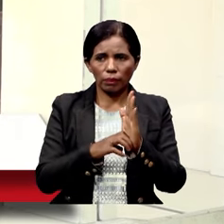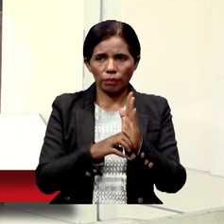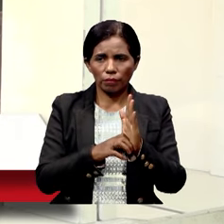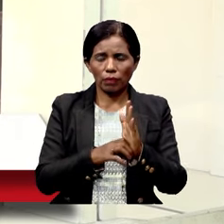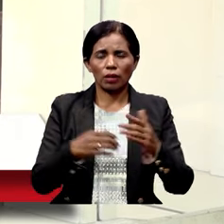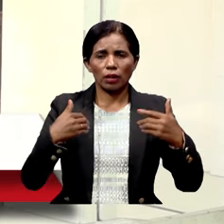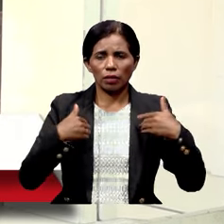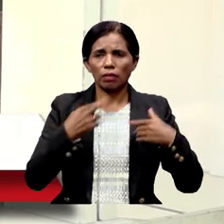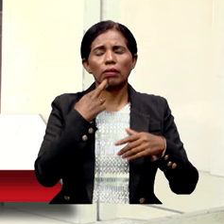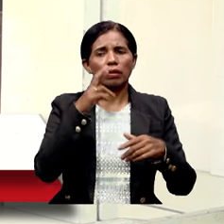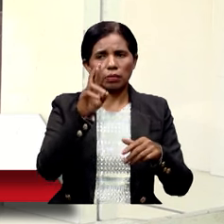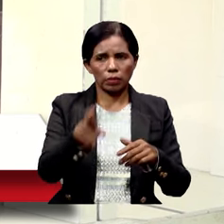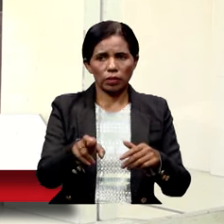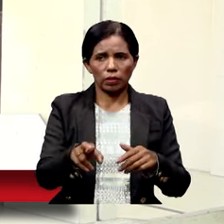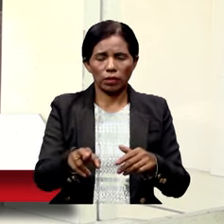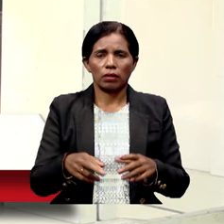responde situasaun